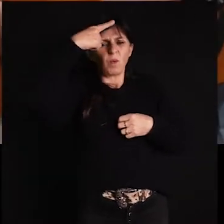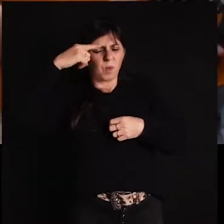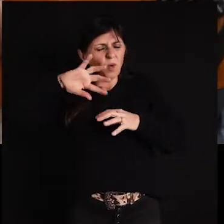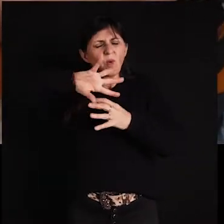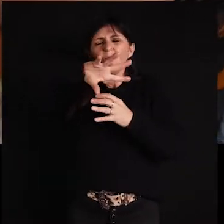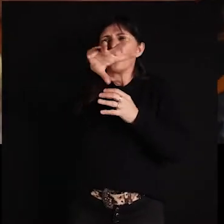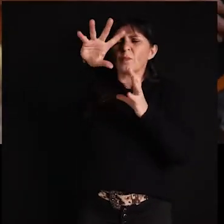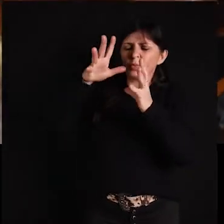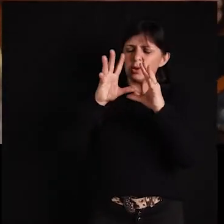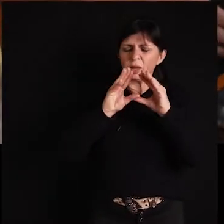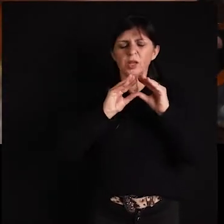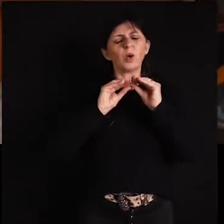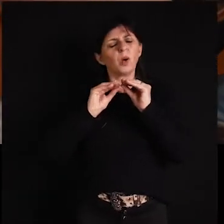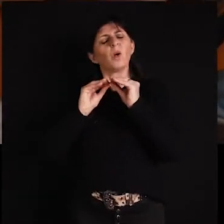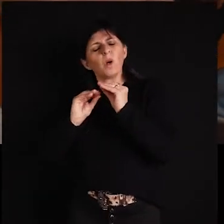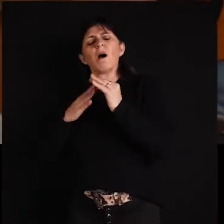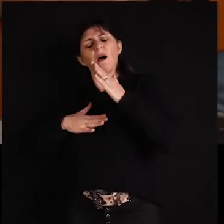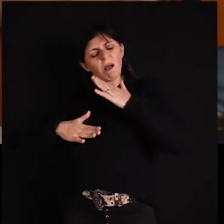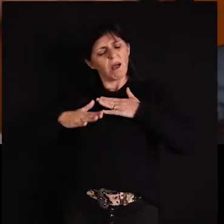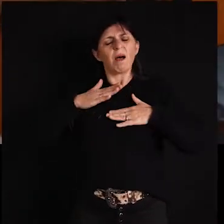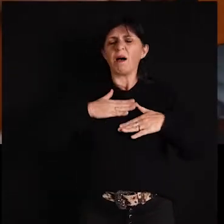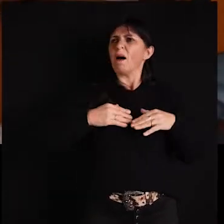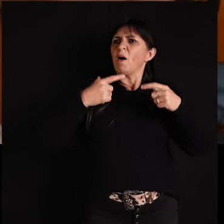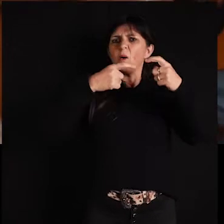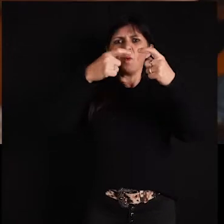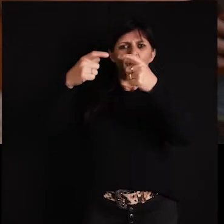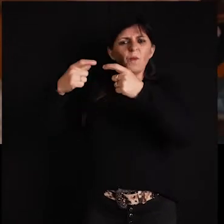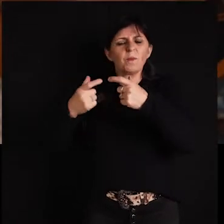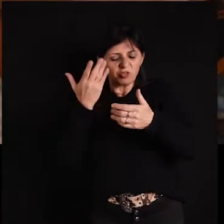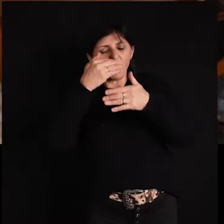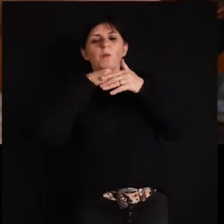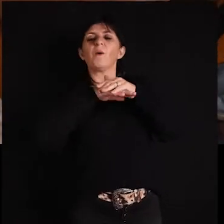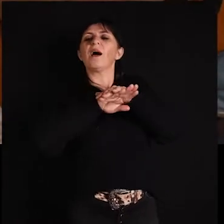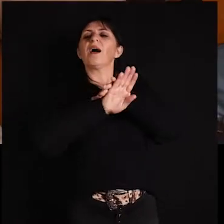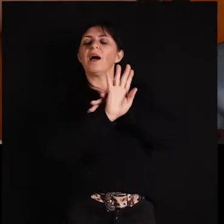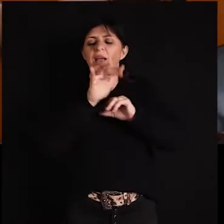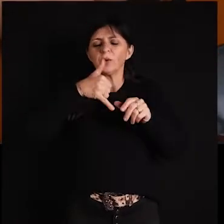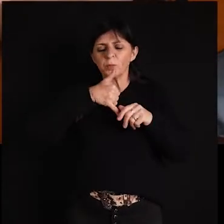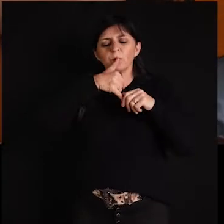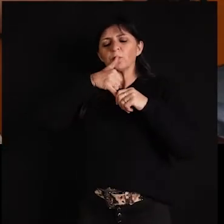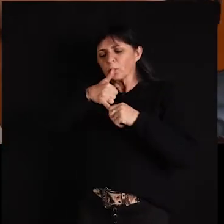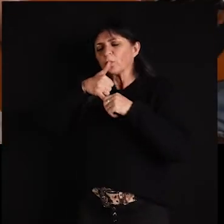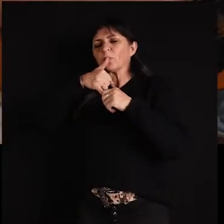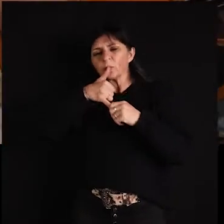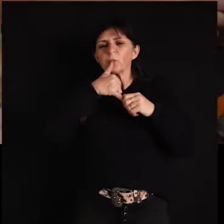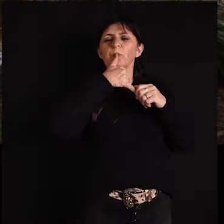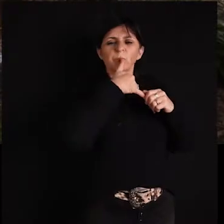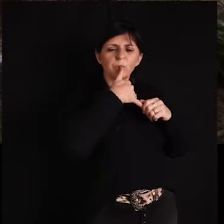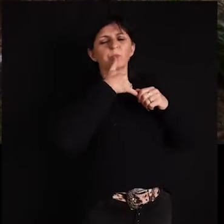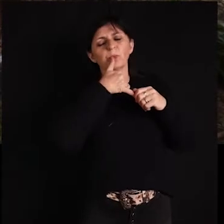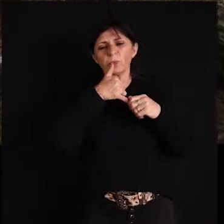Horizonte tá calma, estância. Já guardei minha cuia do chimarrão.